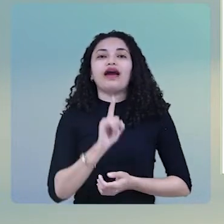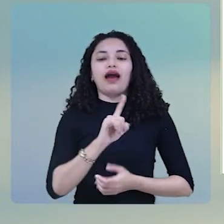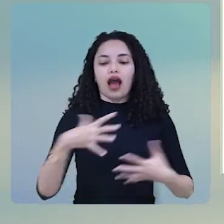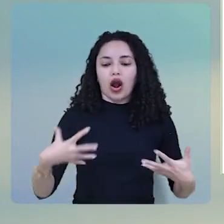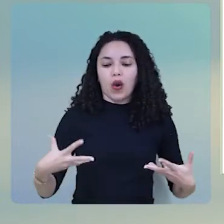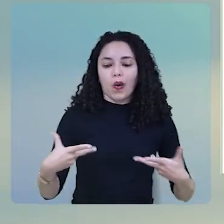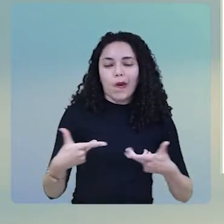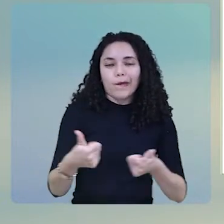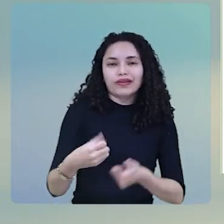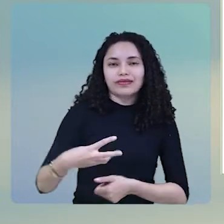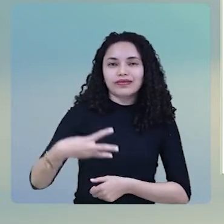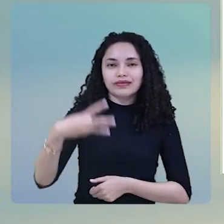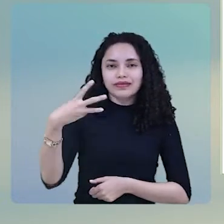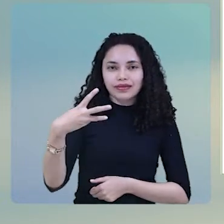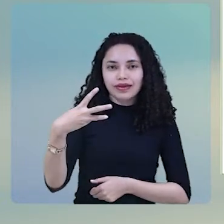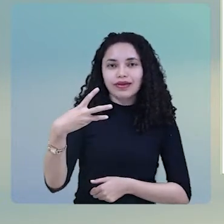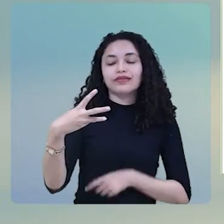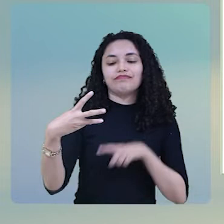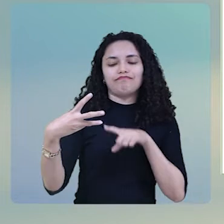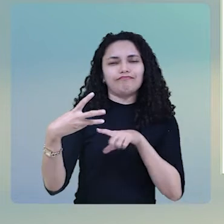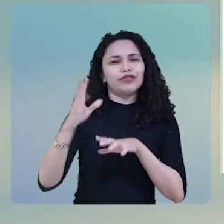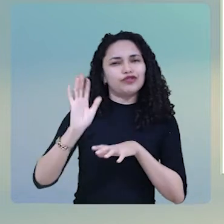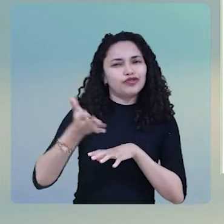viram lá no primeiro módulo, mas agora